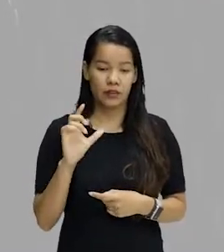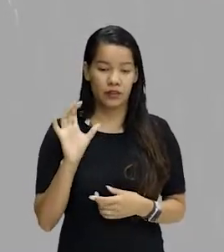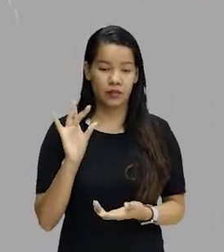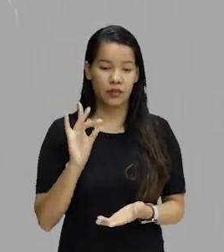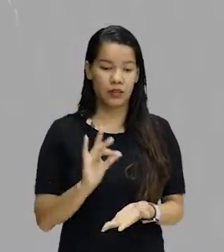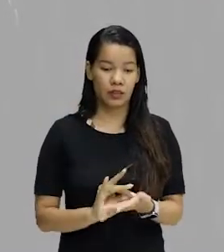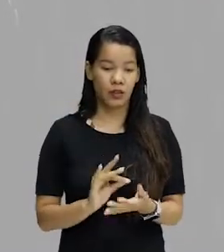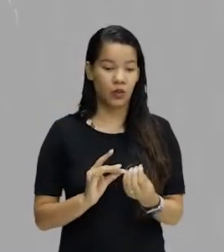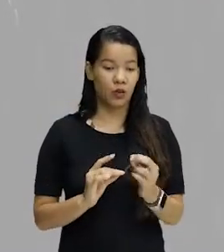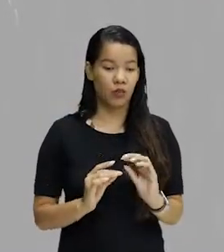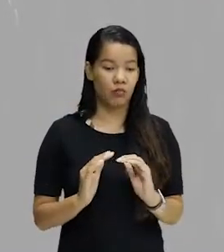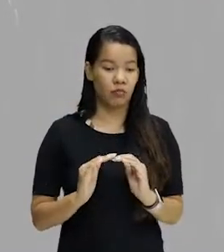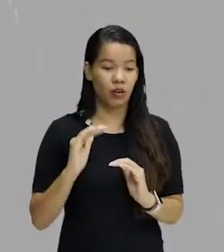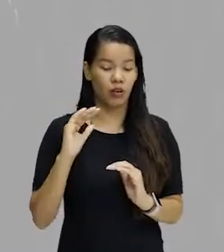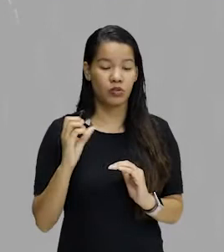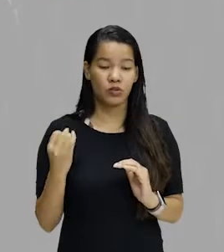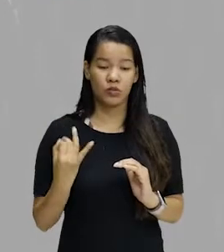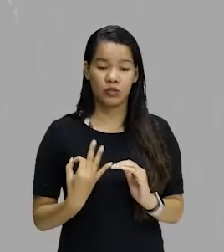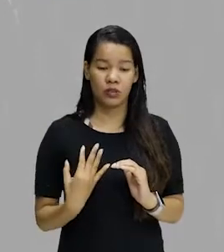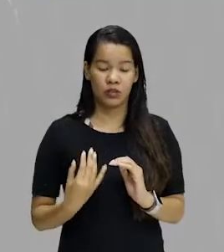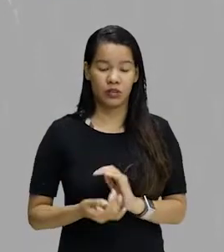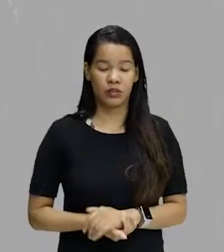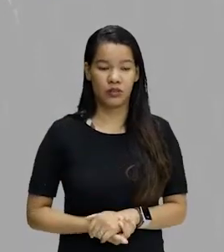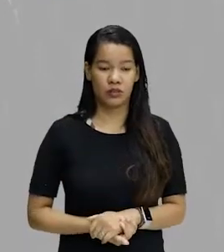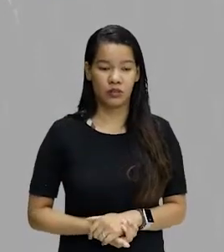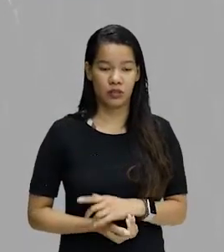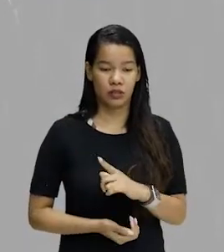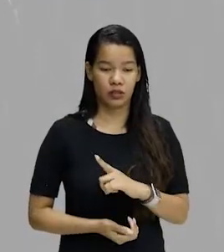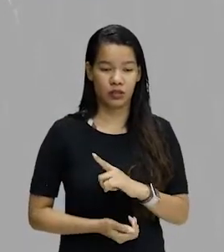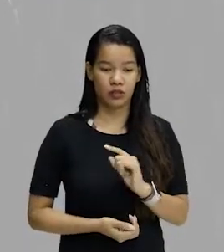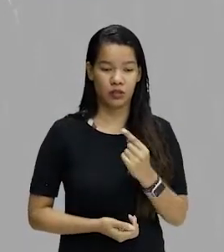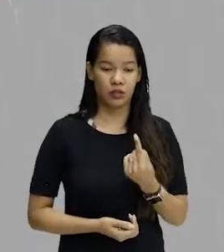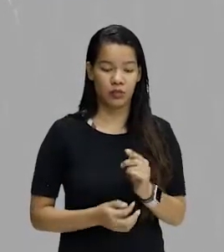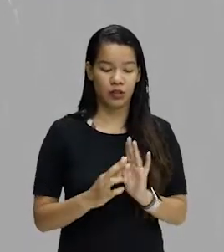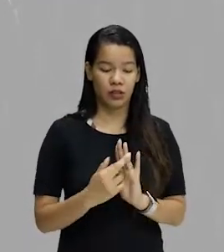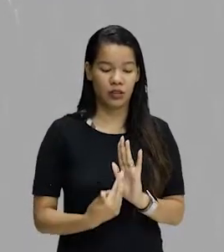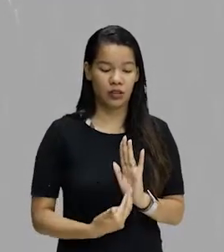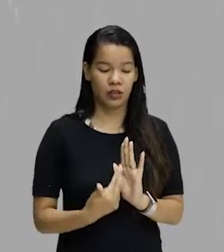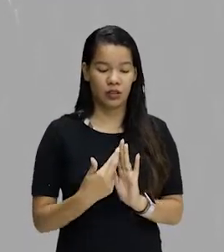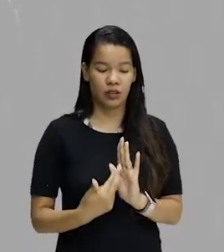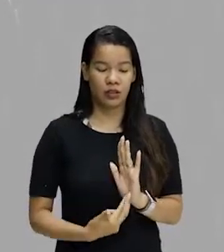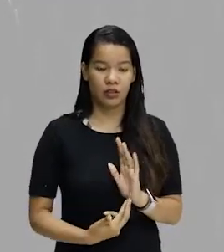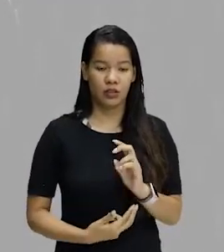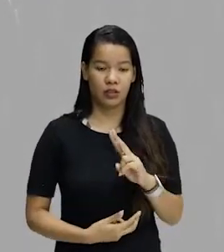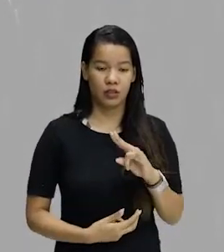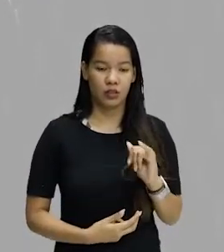estar em maior quantidade? Olha só, existe uma regra que vai